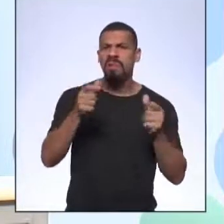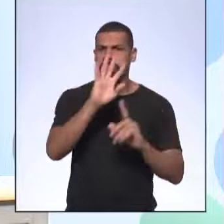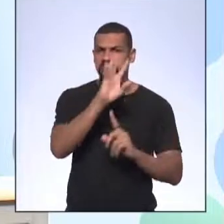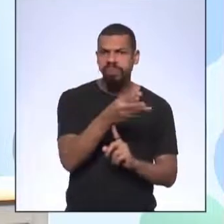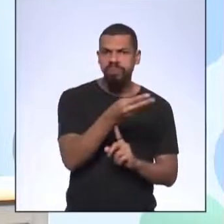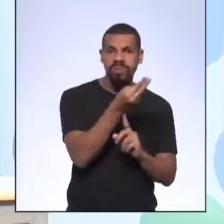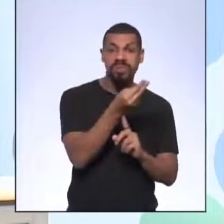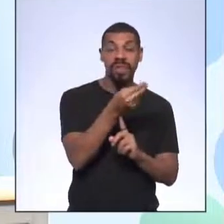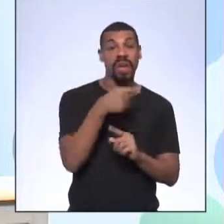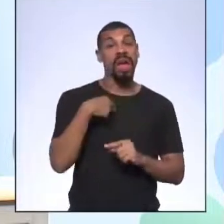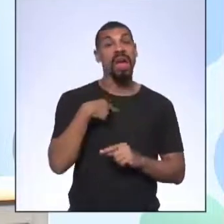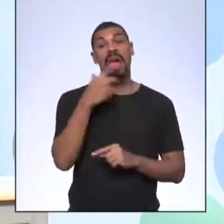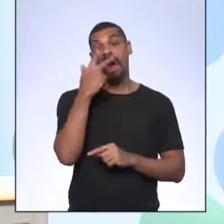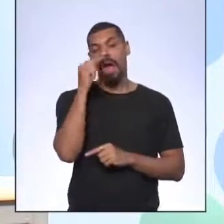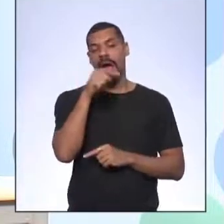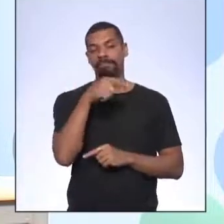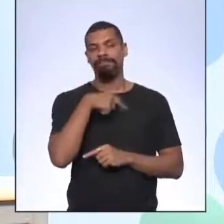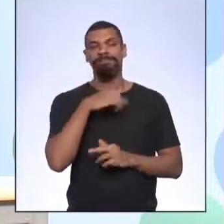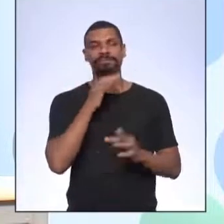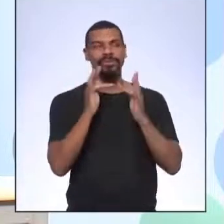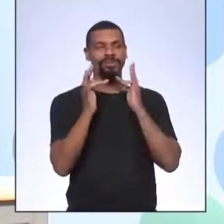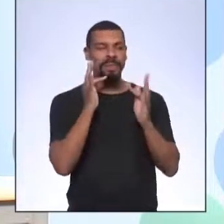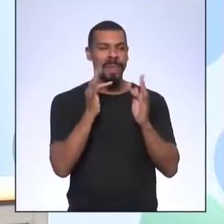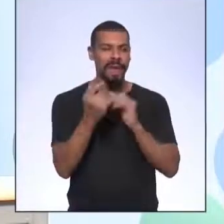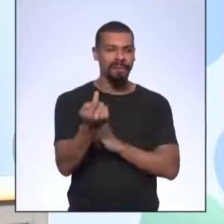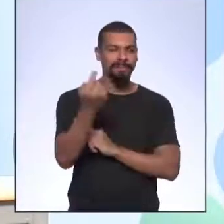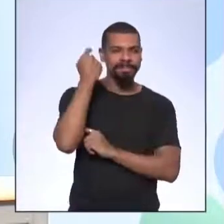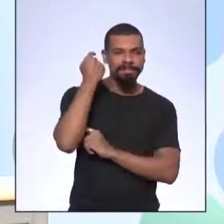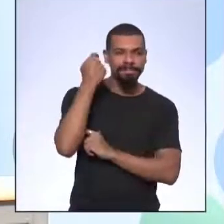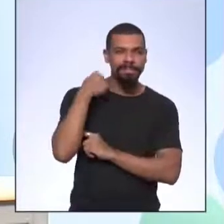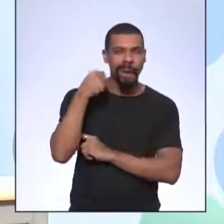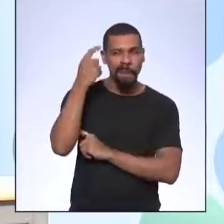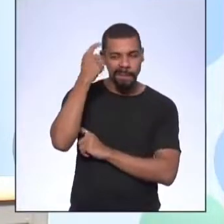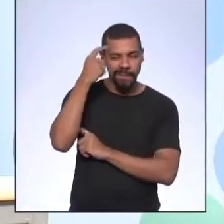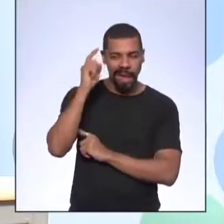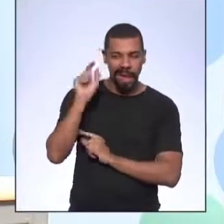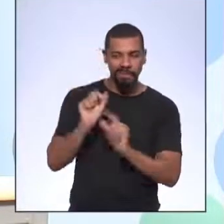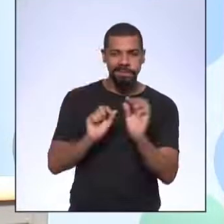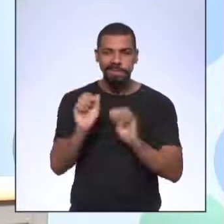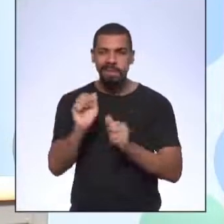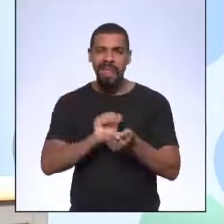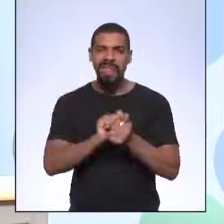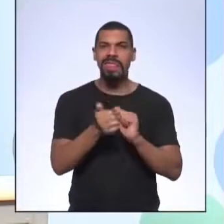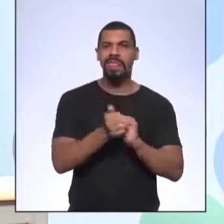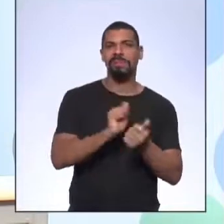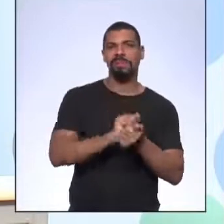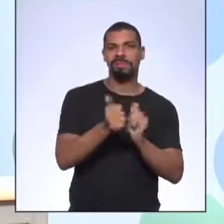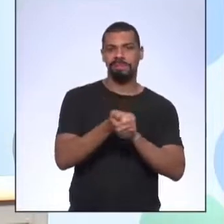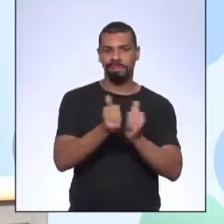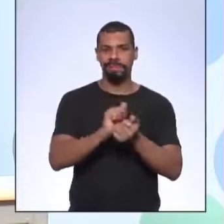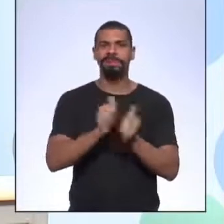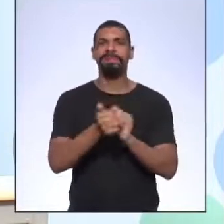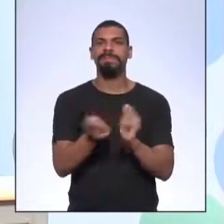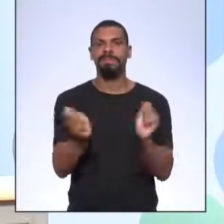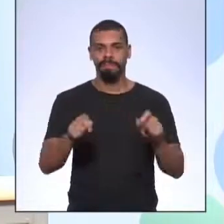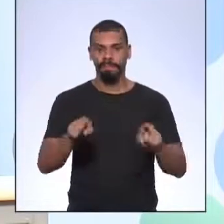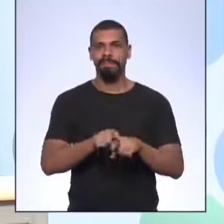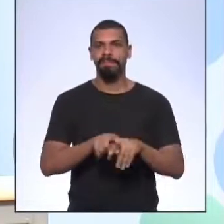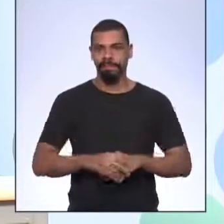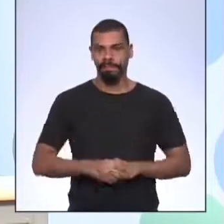artística eu vou me basear nos acertos e erros nesse primeiro projeto para que tudo ocorra na mais